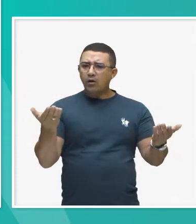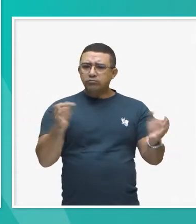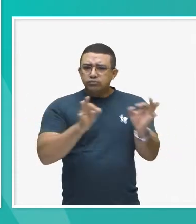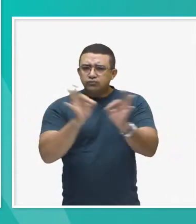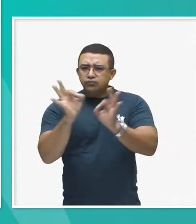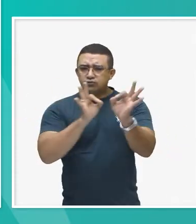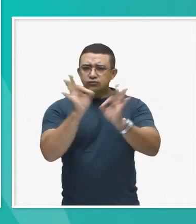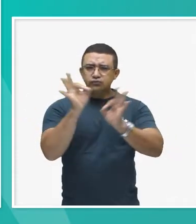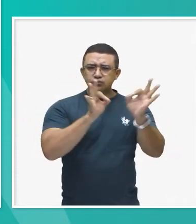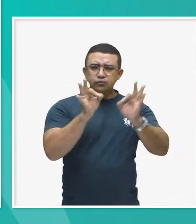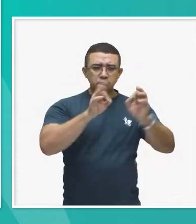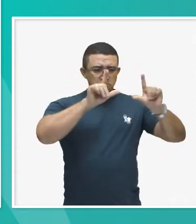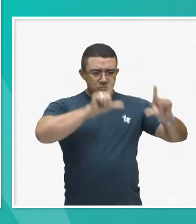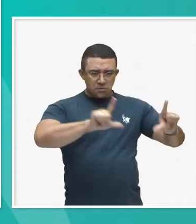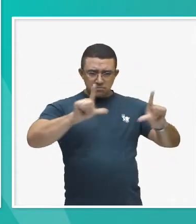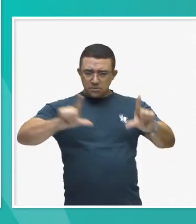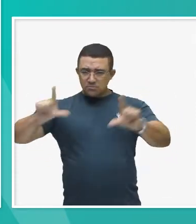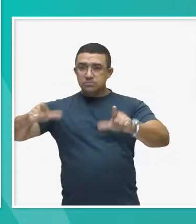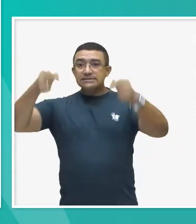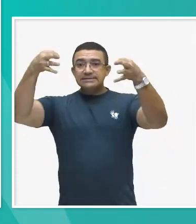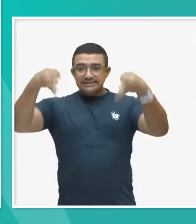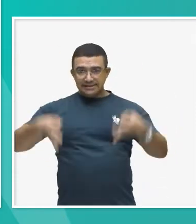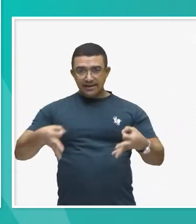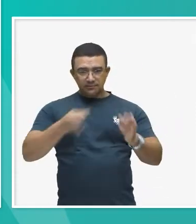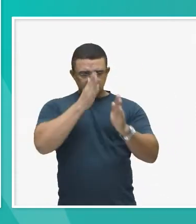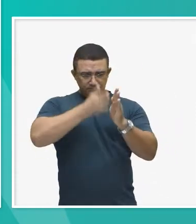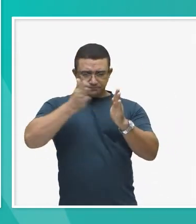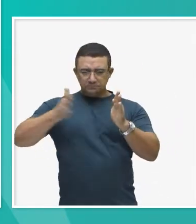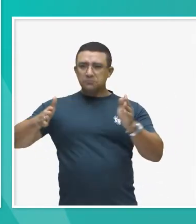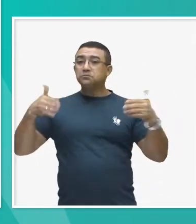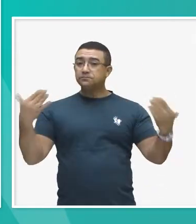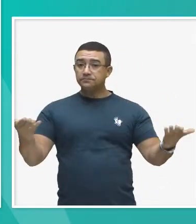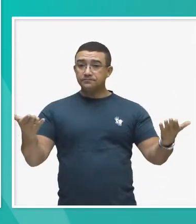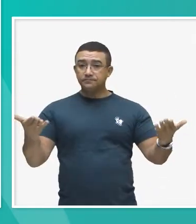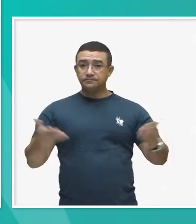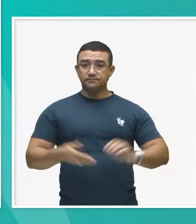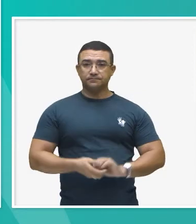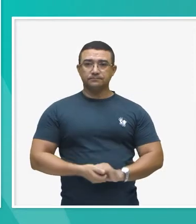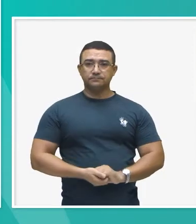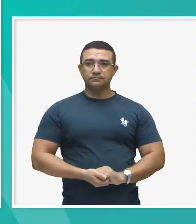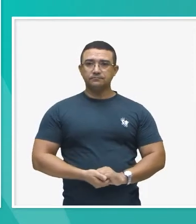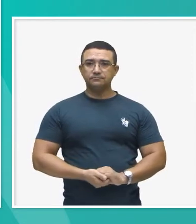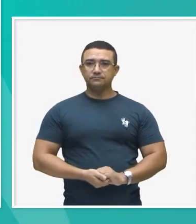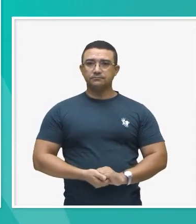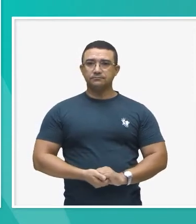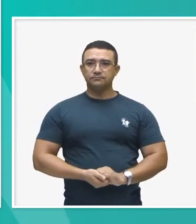bom? Vamos para o chat aí, eu quero ver todo mundo participando. Let's go!